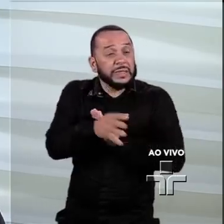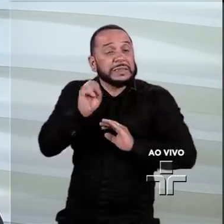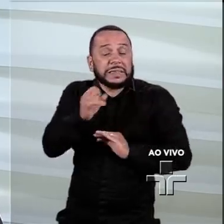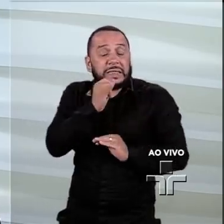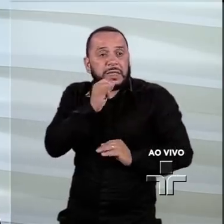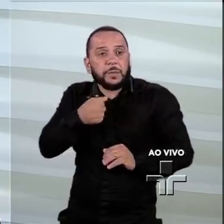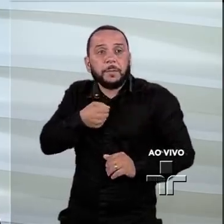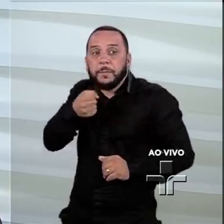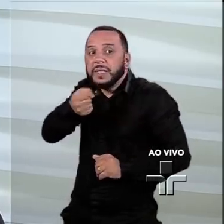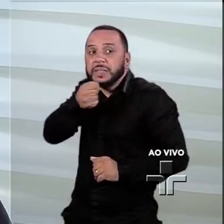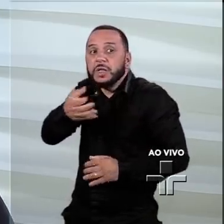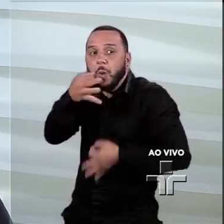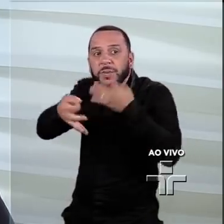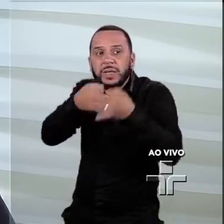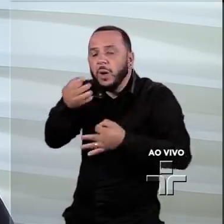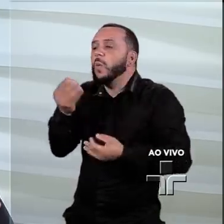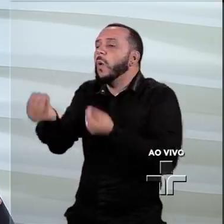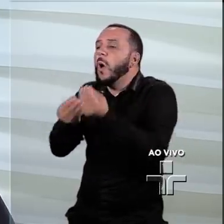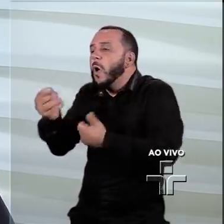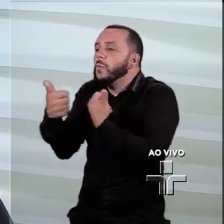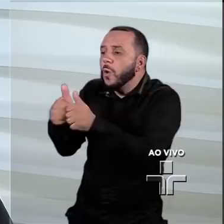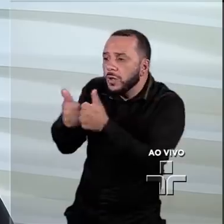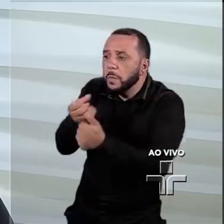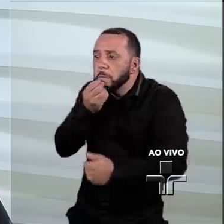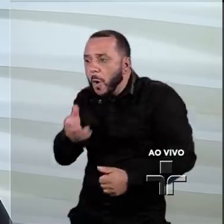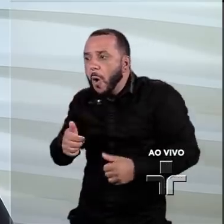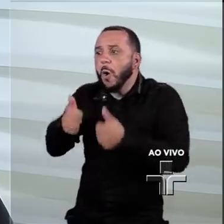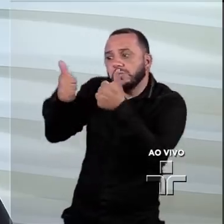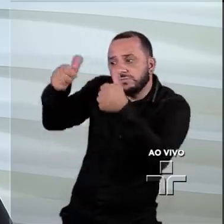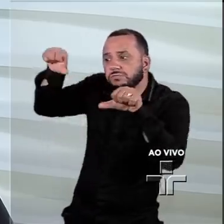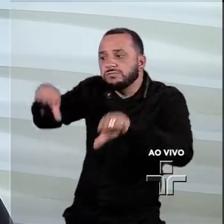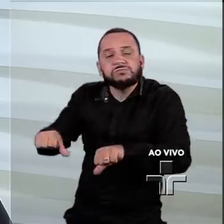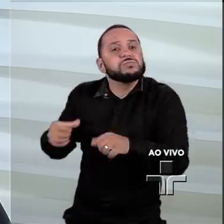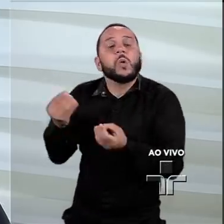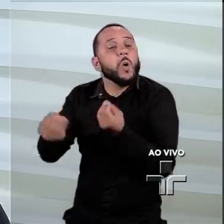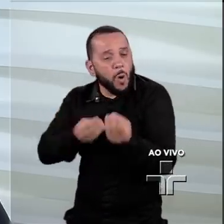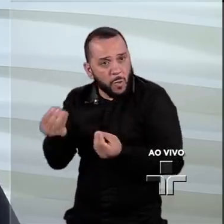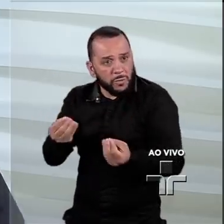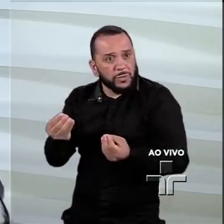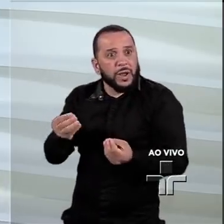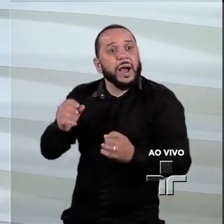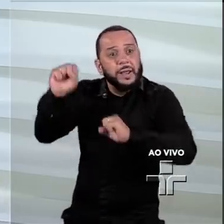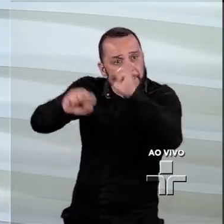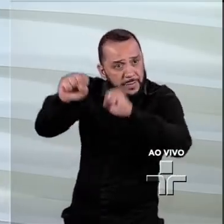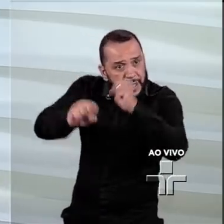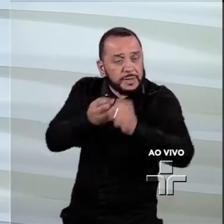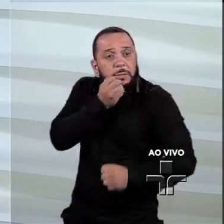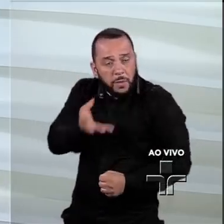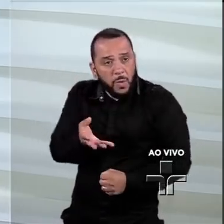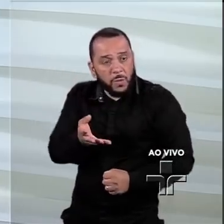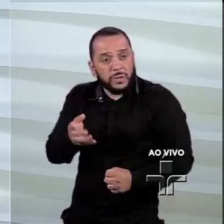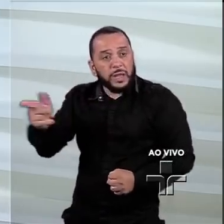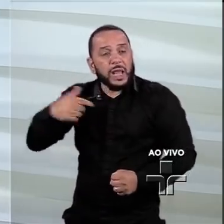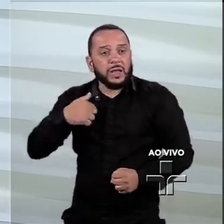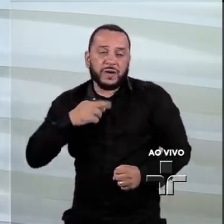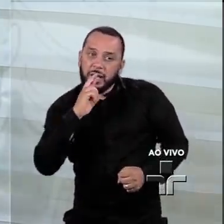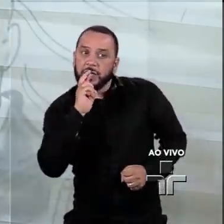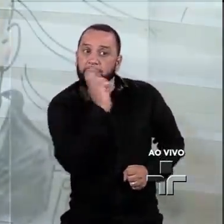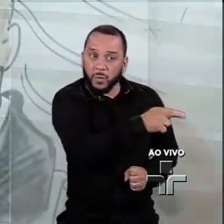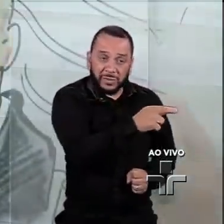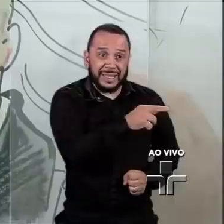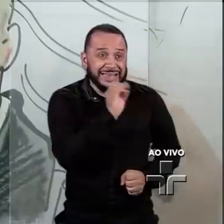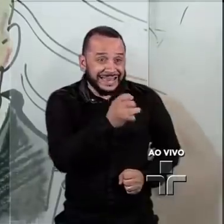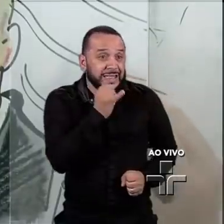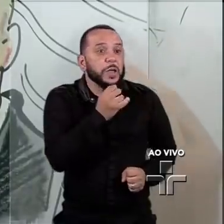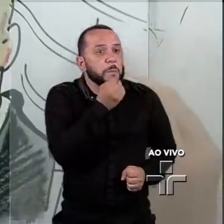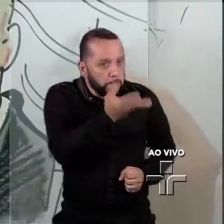perguntada em pesquisa de opinião como é que ela está avaliando aquele ônibus, aquela empresa, aquele serviço, vai interferir no quanto